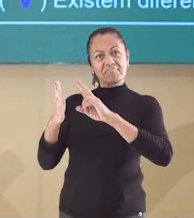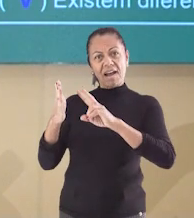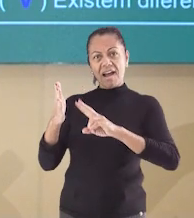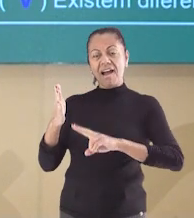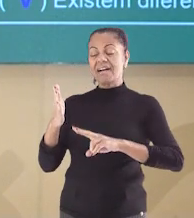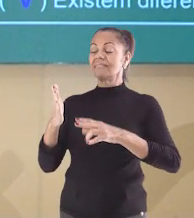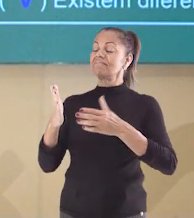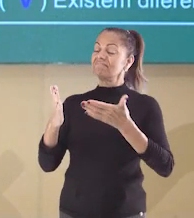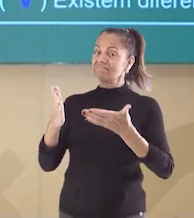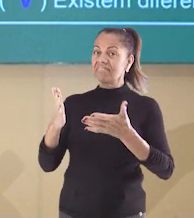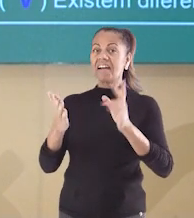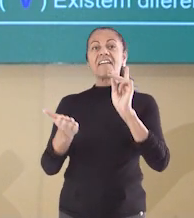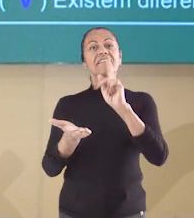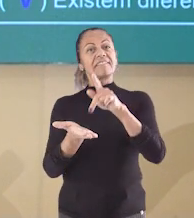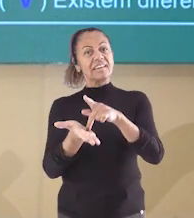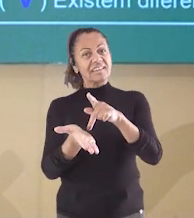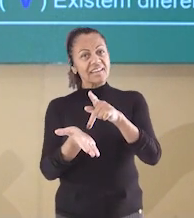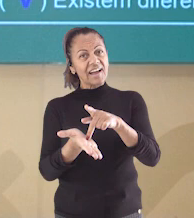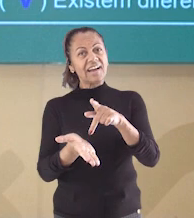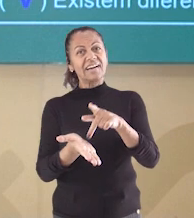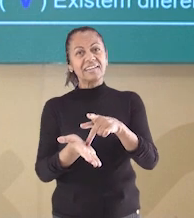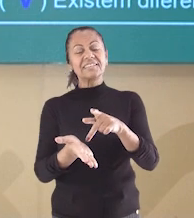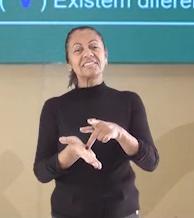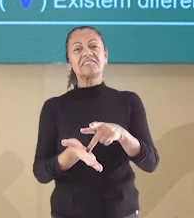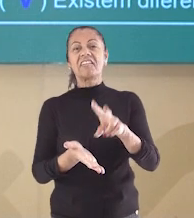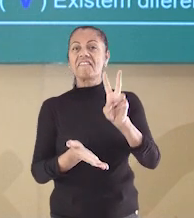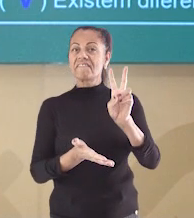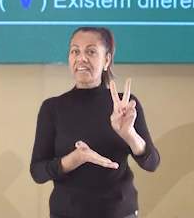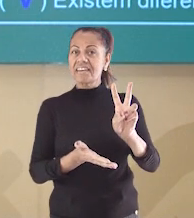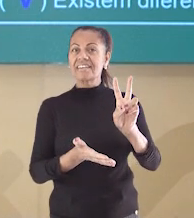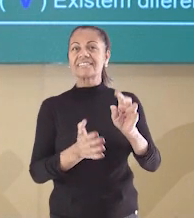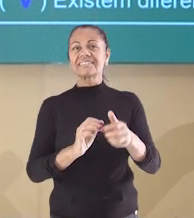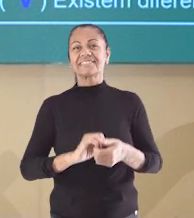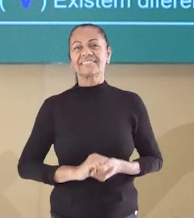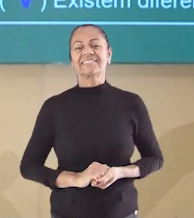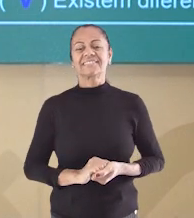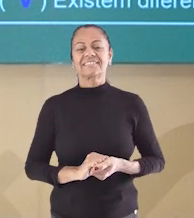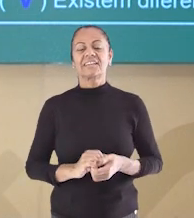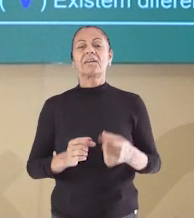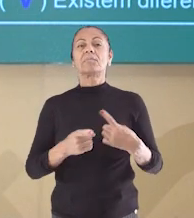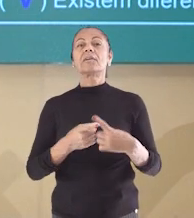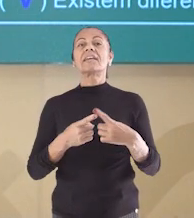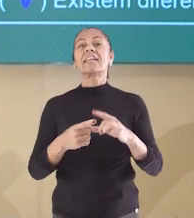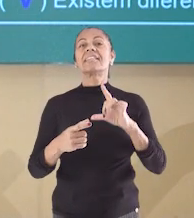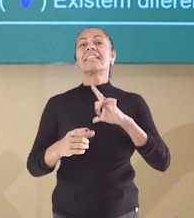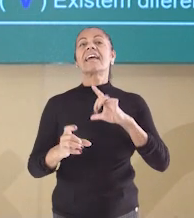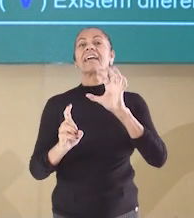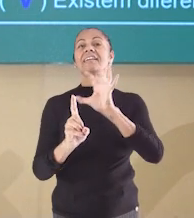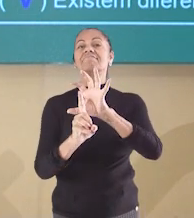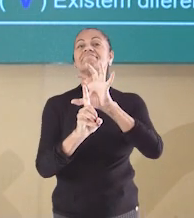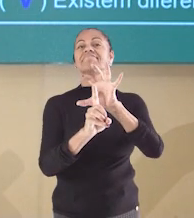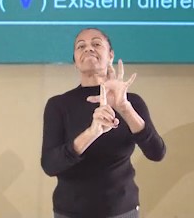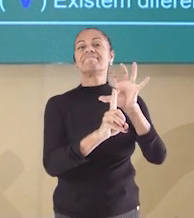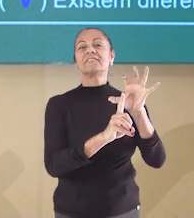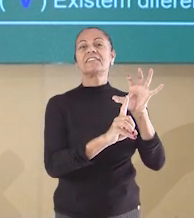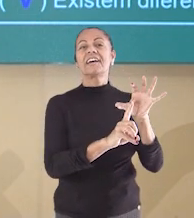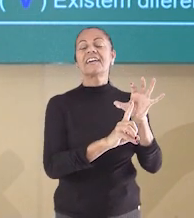Verdadeiro. Nós aprendemos durante a nossa aula que isso é possível sim, que tem influência